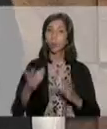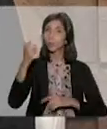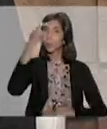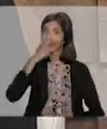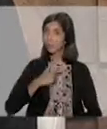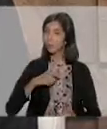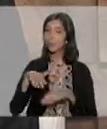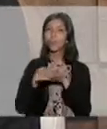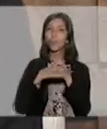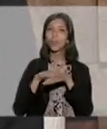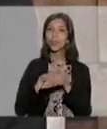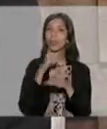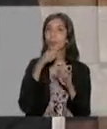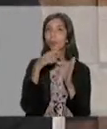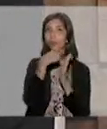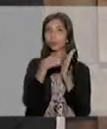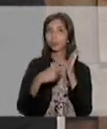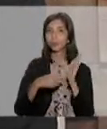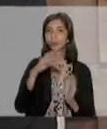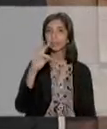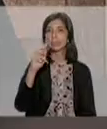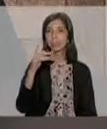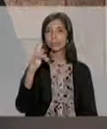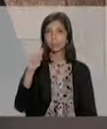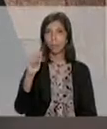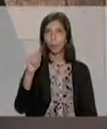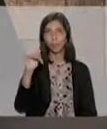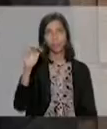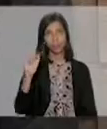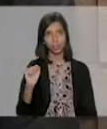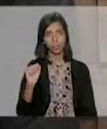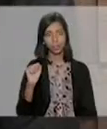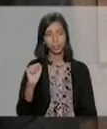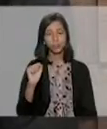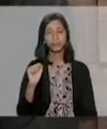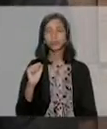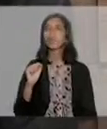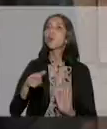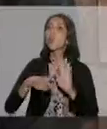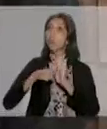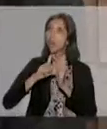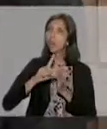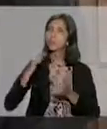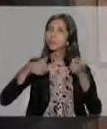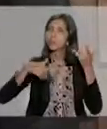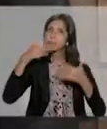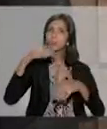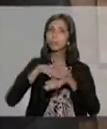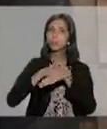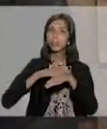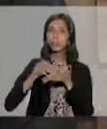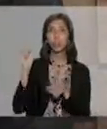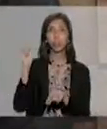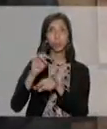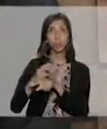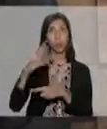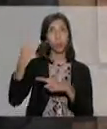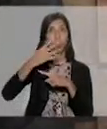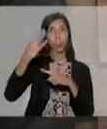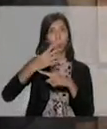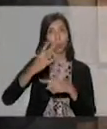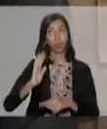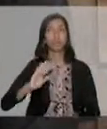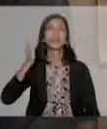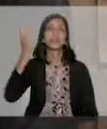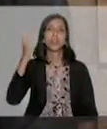No perfil de hoje eu estou conversando com a escritora e roteirista Thelma Guedes. Thelma, a gente estava falando da sua entrada na Globo, que aconteceu por acaso, né?